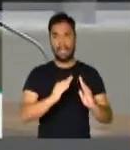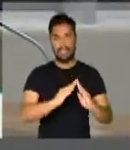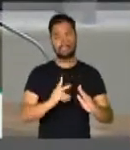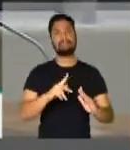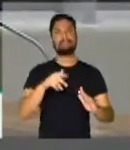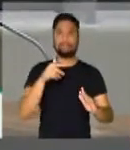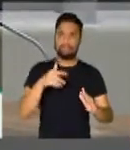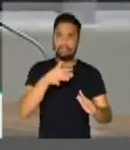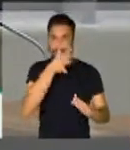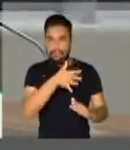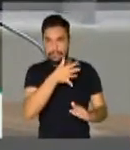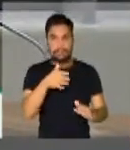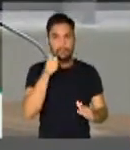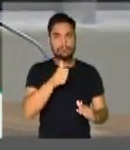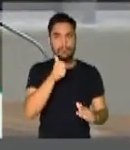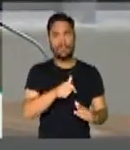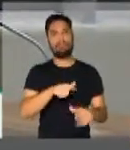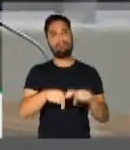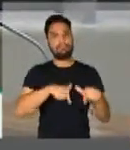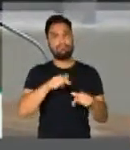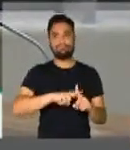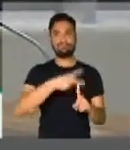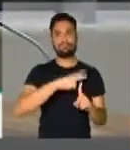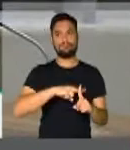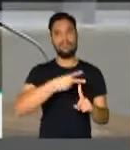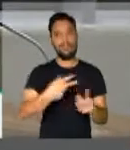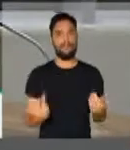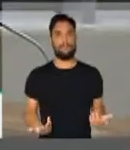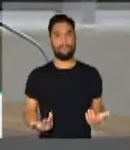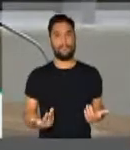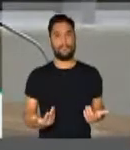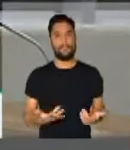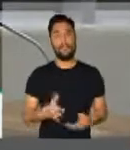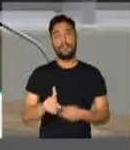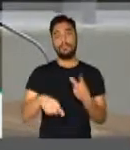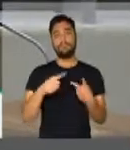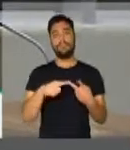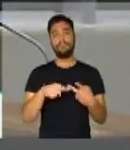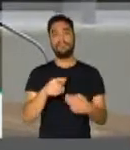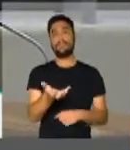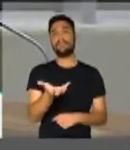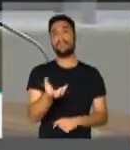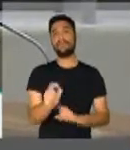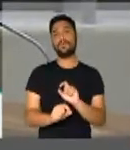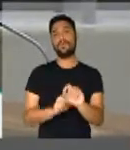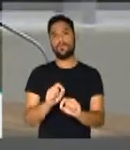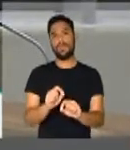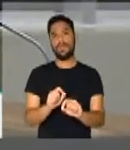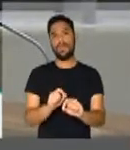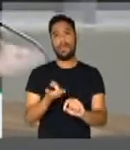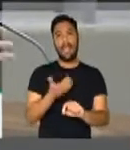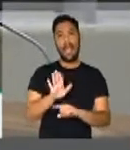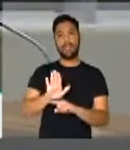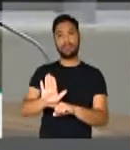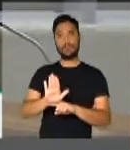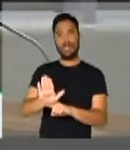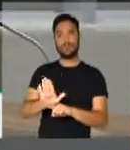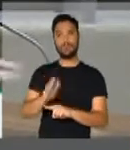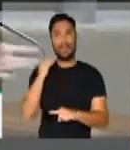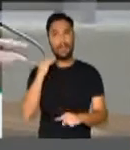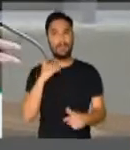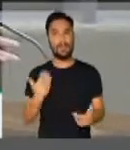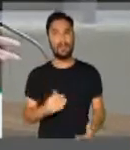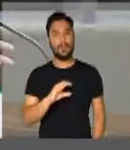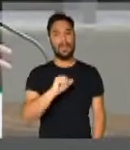se massacra ainda mais quem está nessa estrutura mais precária. Em segundo lugar, eles querem fazer um filão para os bancos, é o regime de